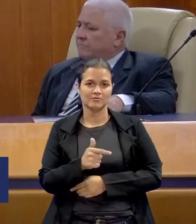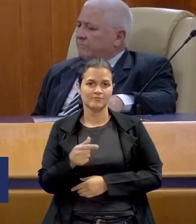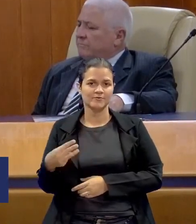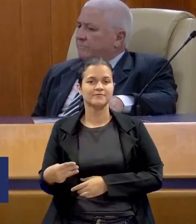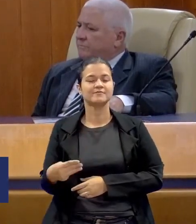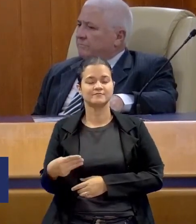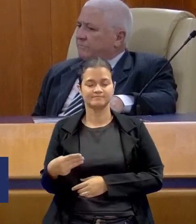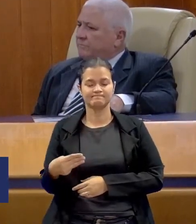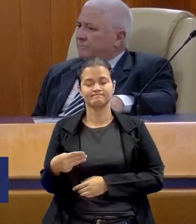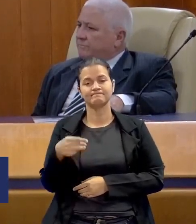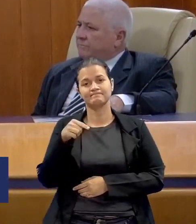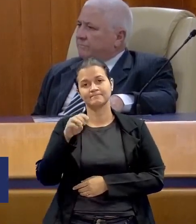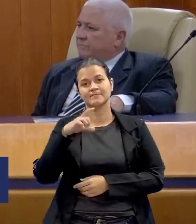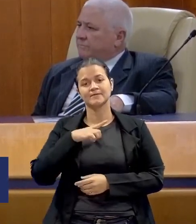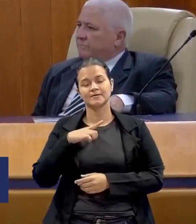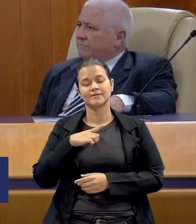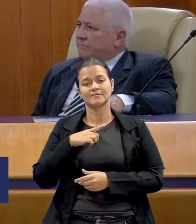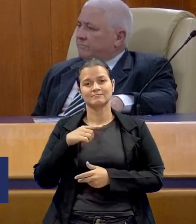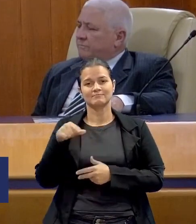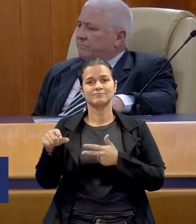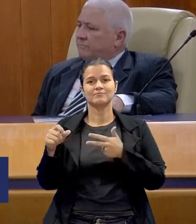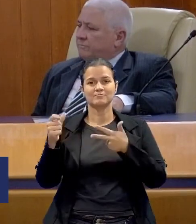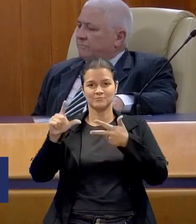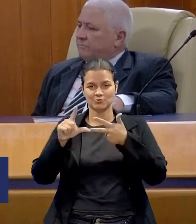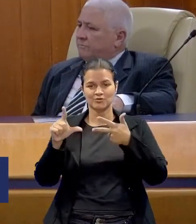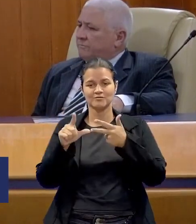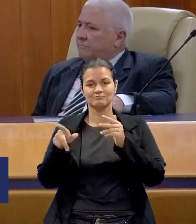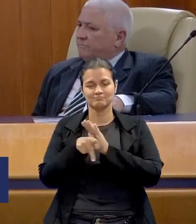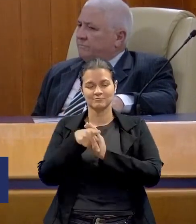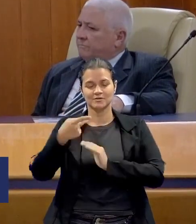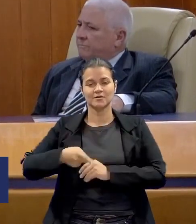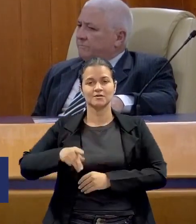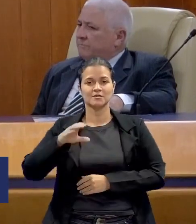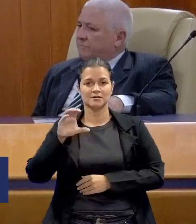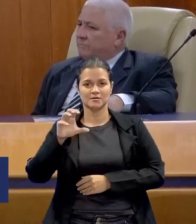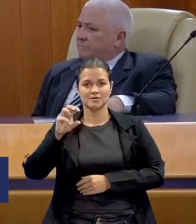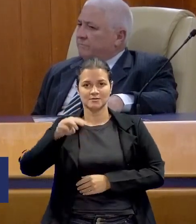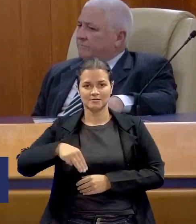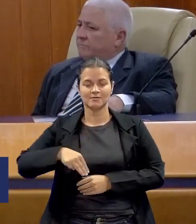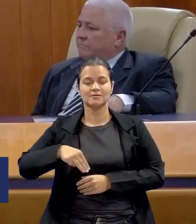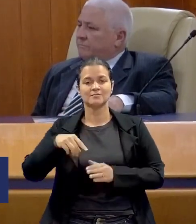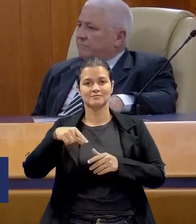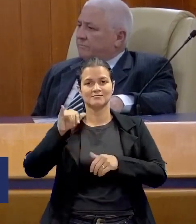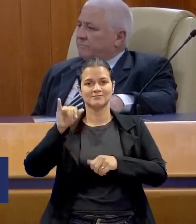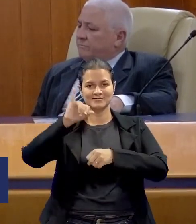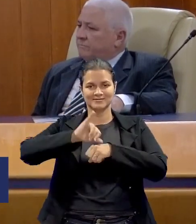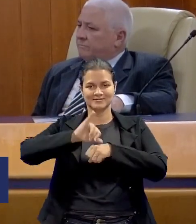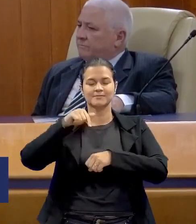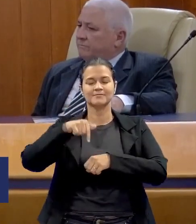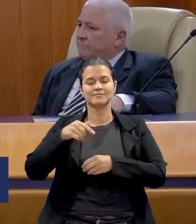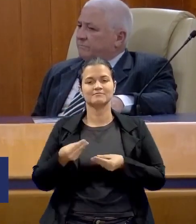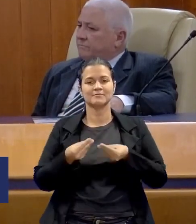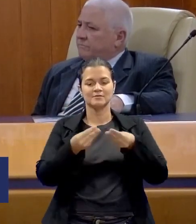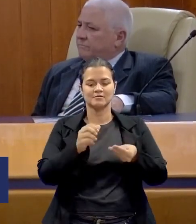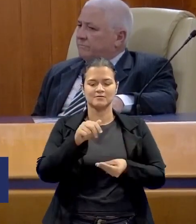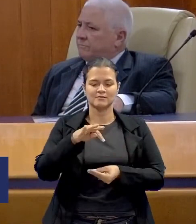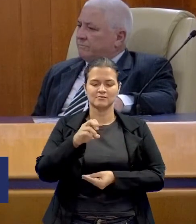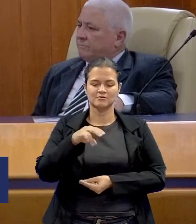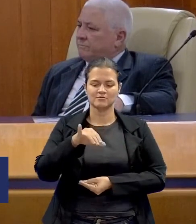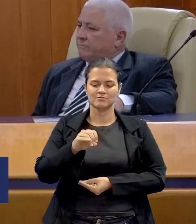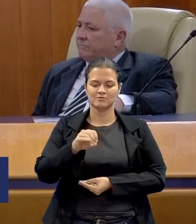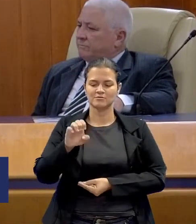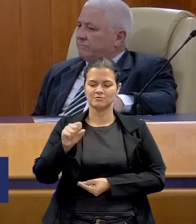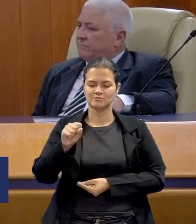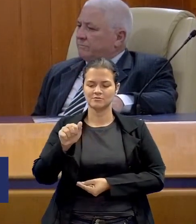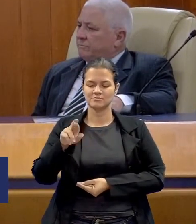19/10/2023, votado pelo Poder Legislativo desta capital, confere ao senhor Antônio César Martins Lopes o título de